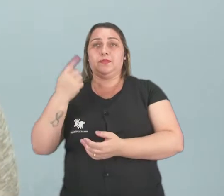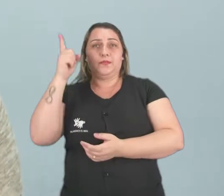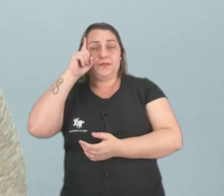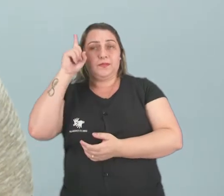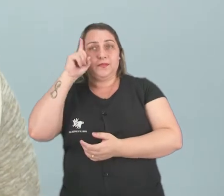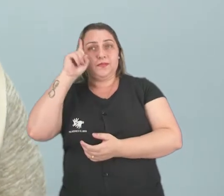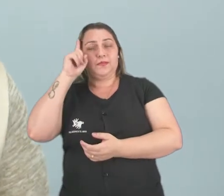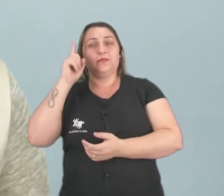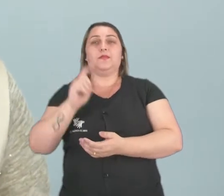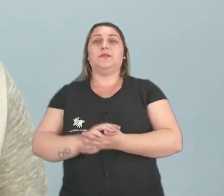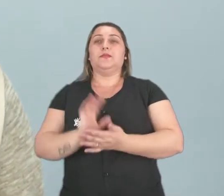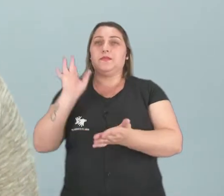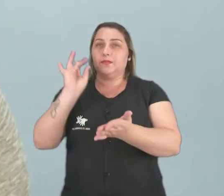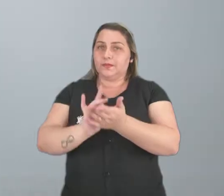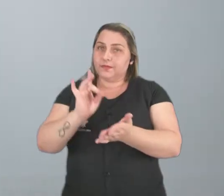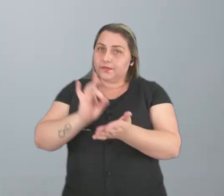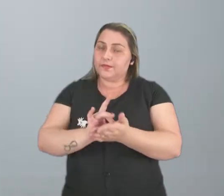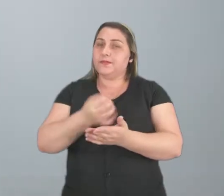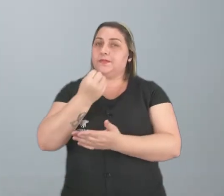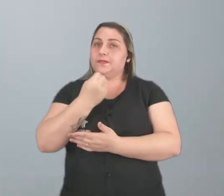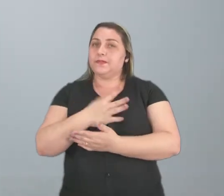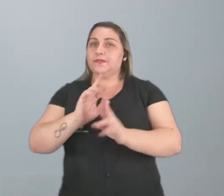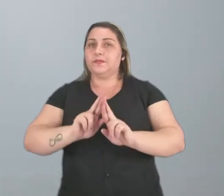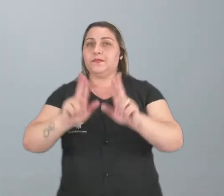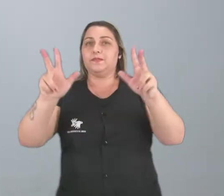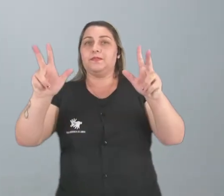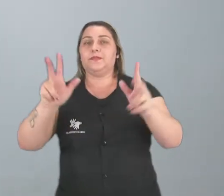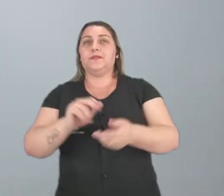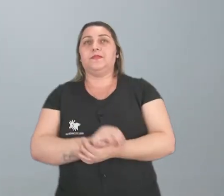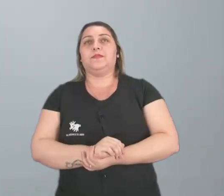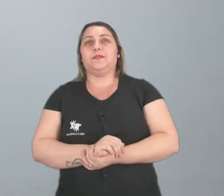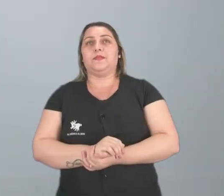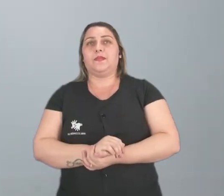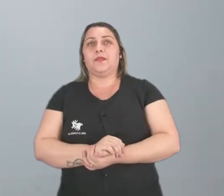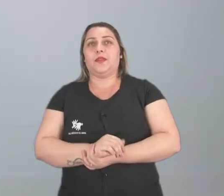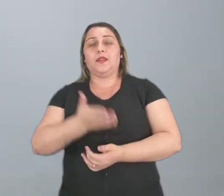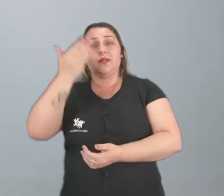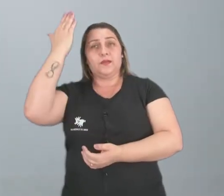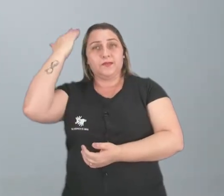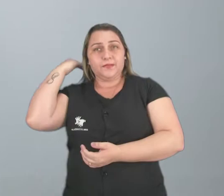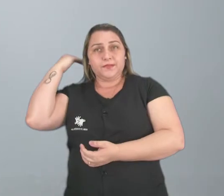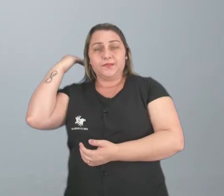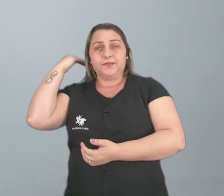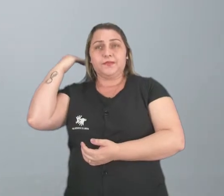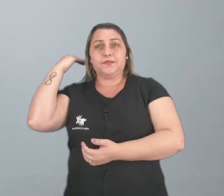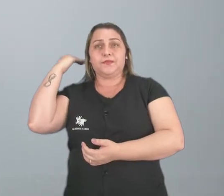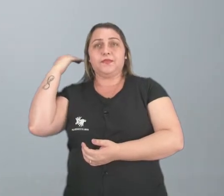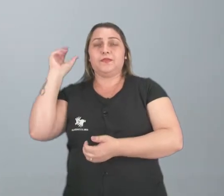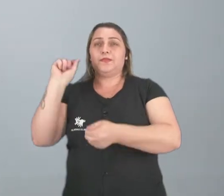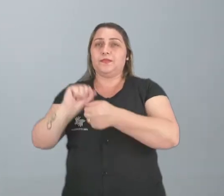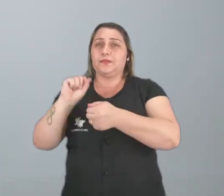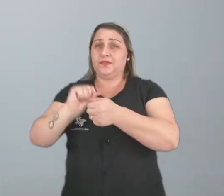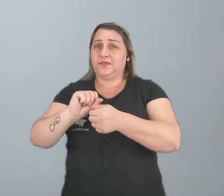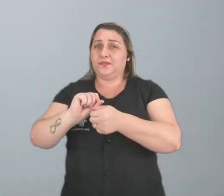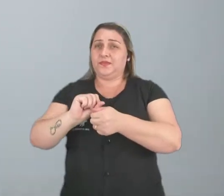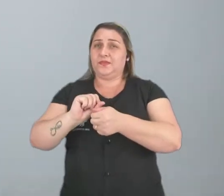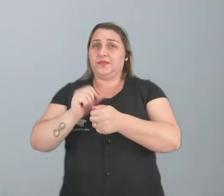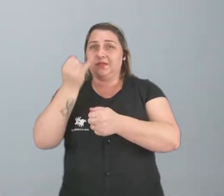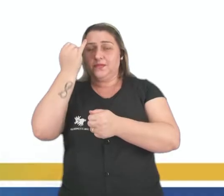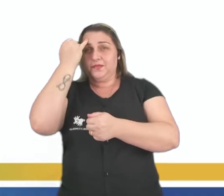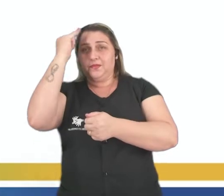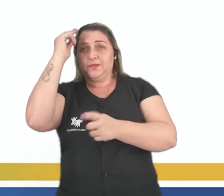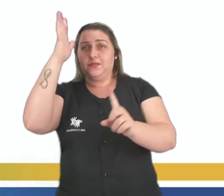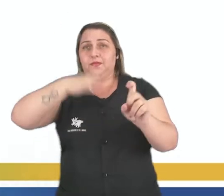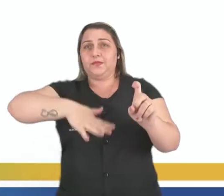dia. Então é realmente bem diferente, né? E naquela época iam se criando os mitos, né?